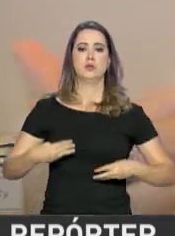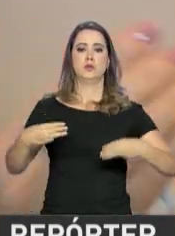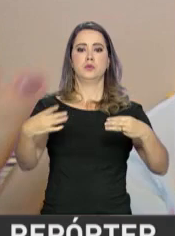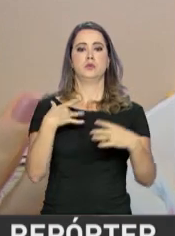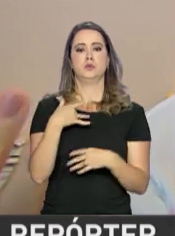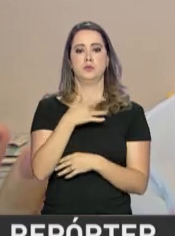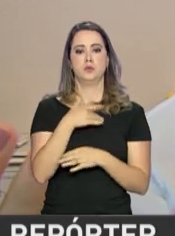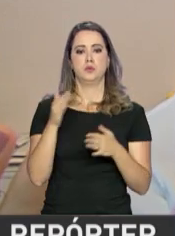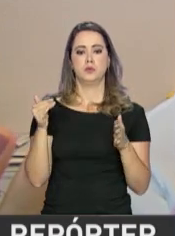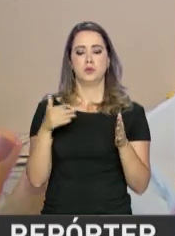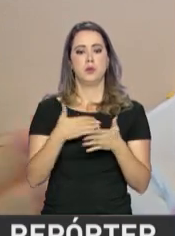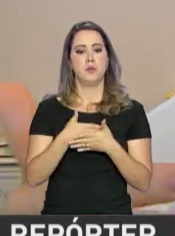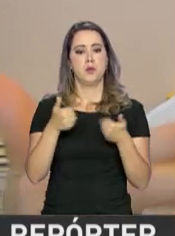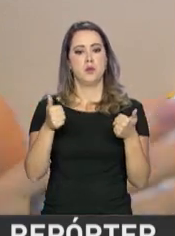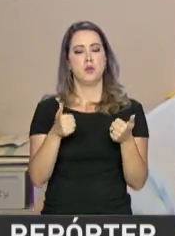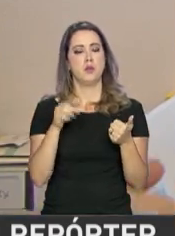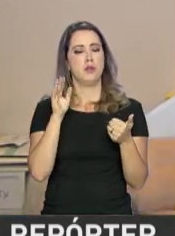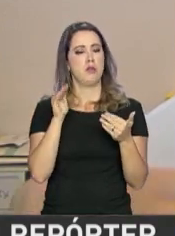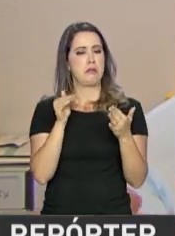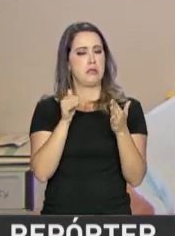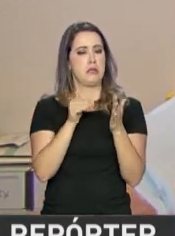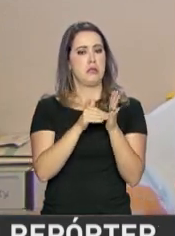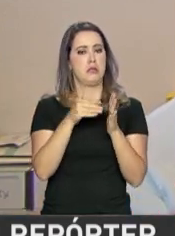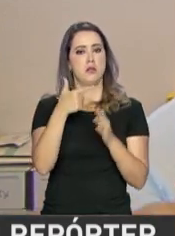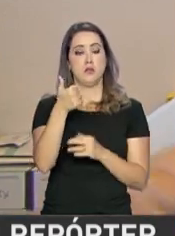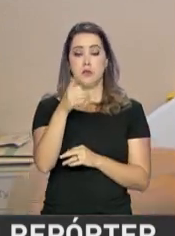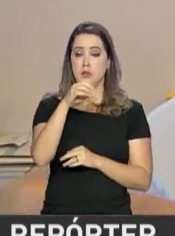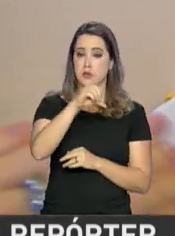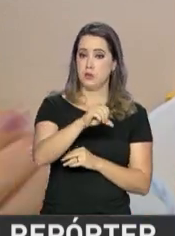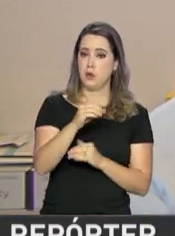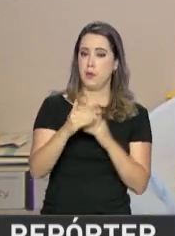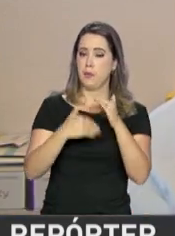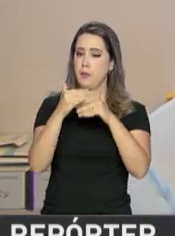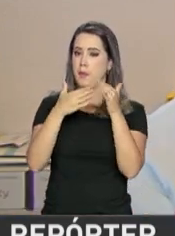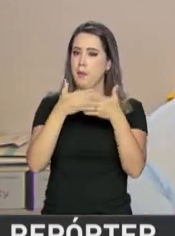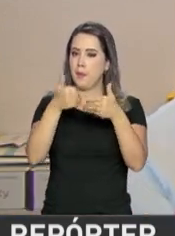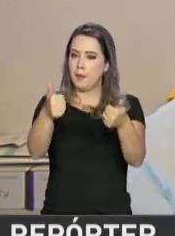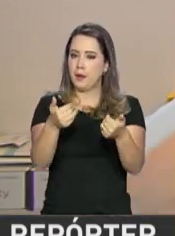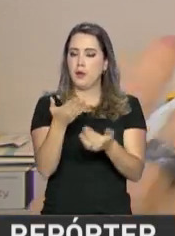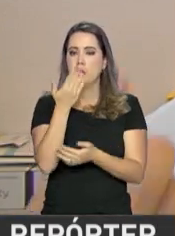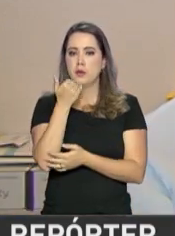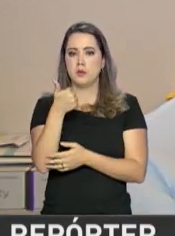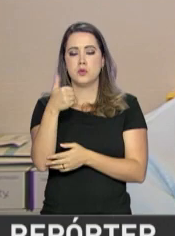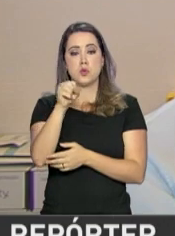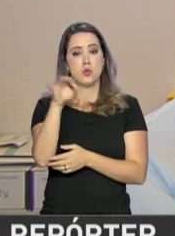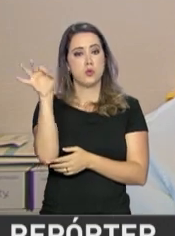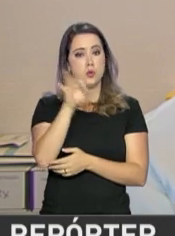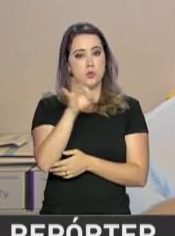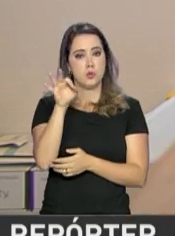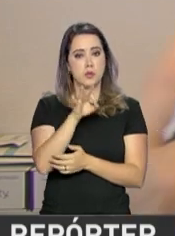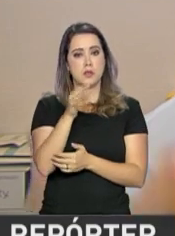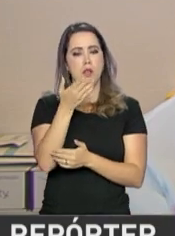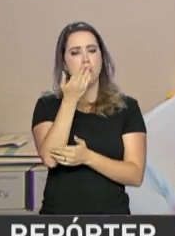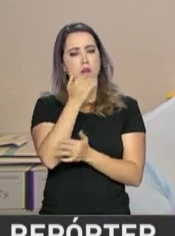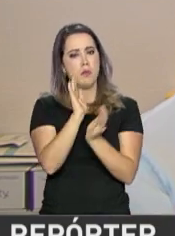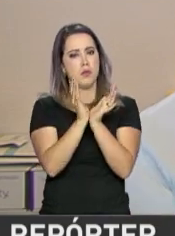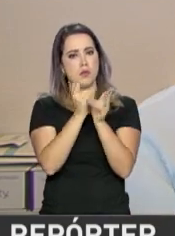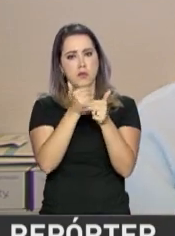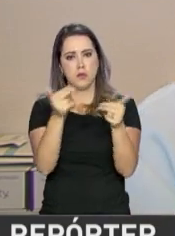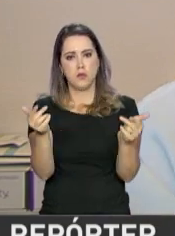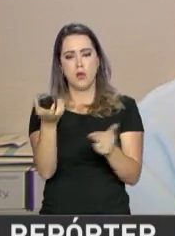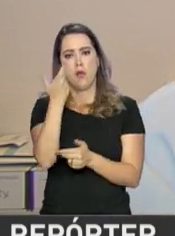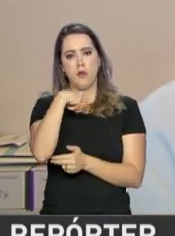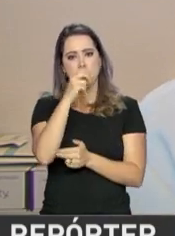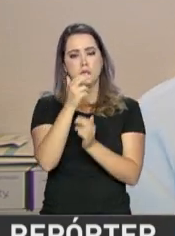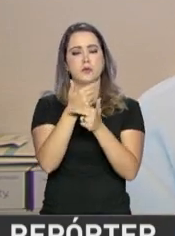aumentar até 2019 em torno de 2 18% consumo de dvd de hortaliças e frutas que a gente